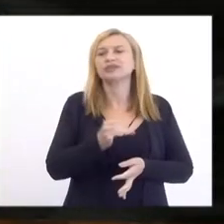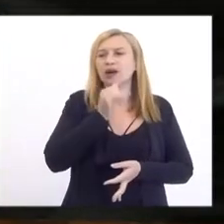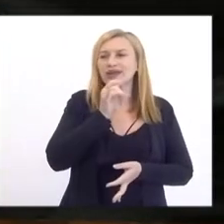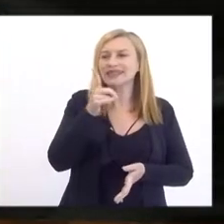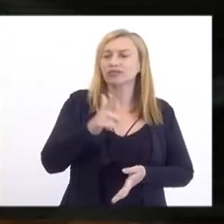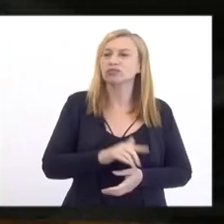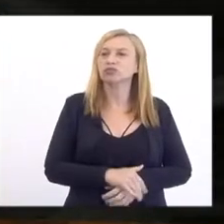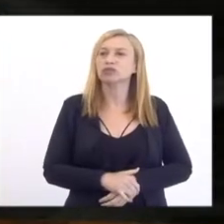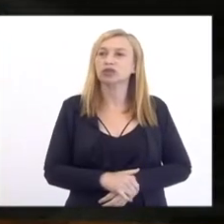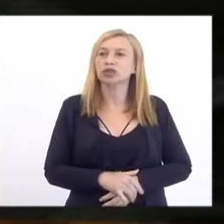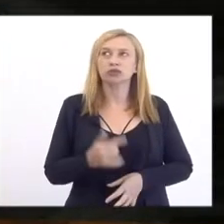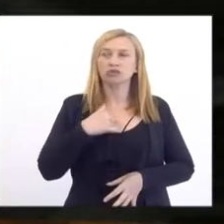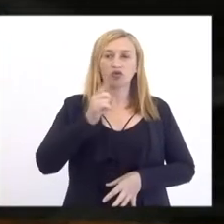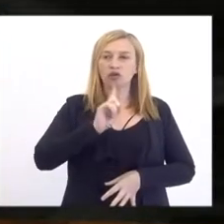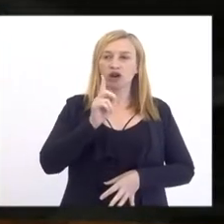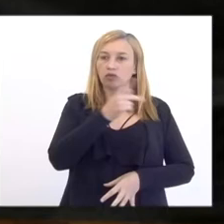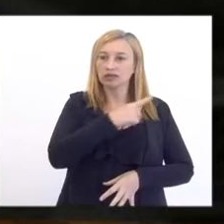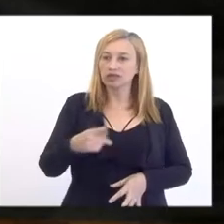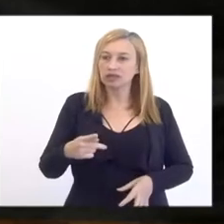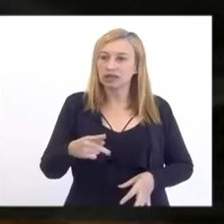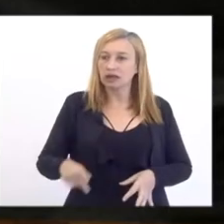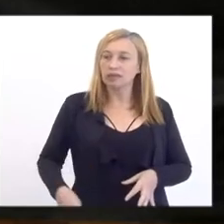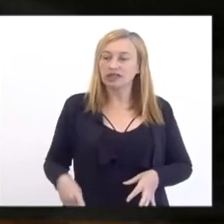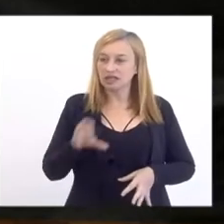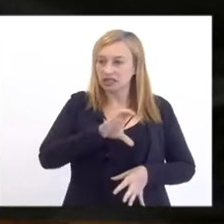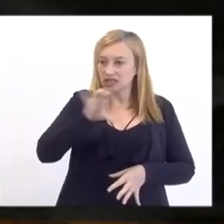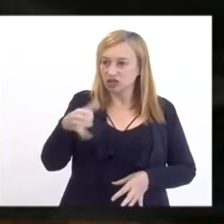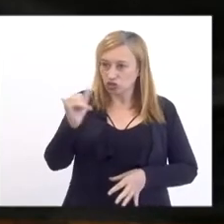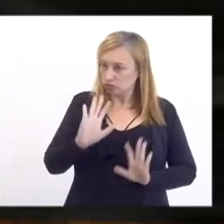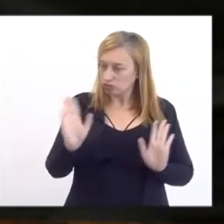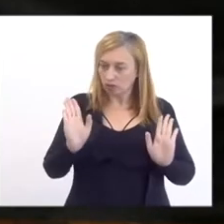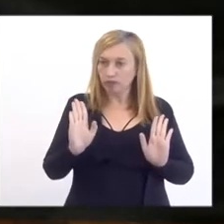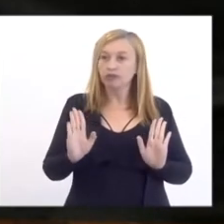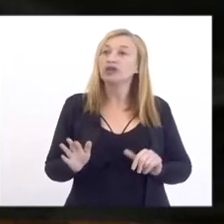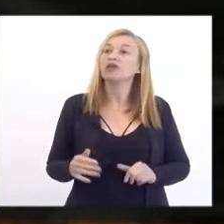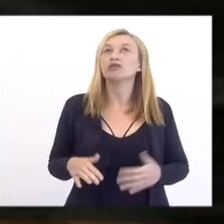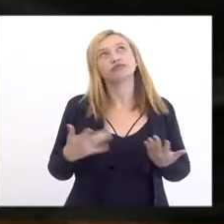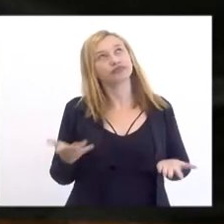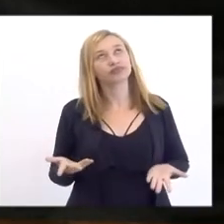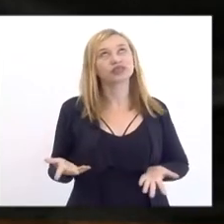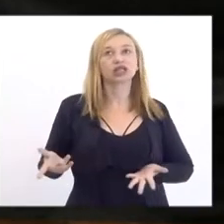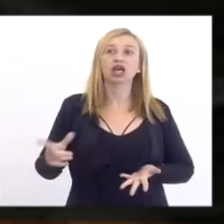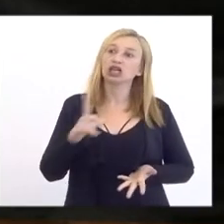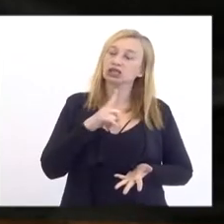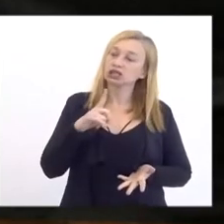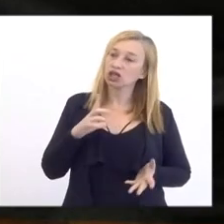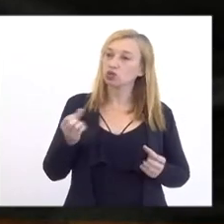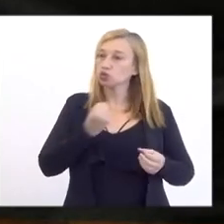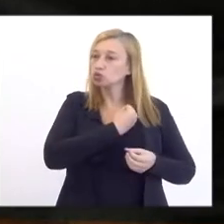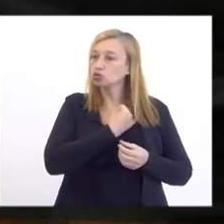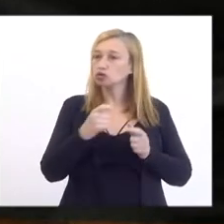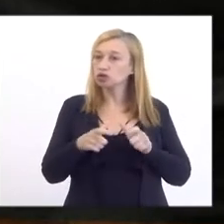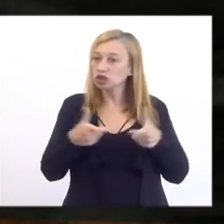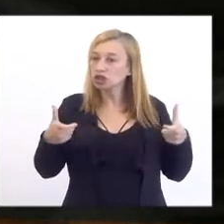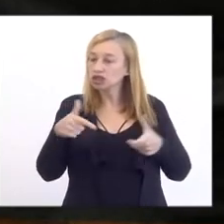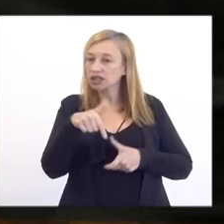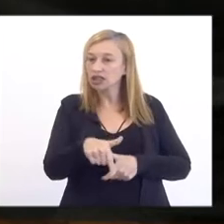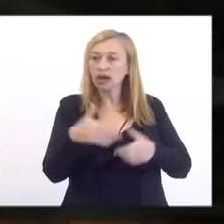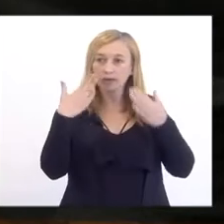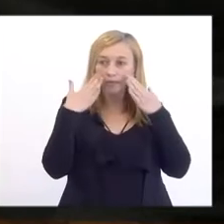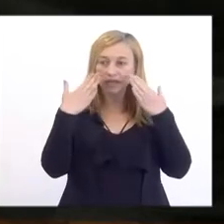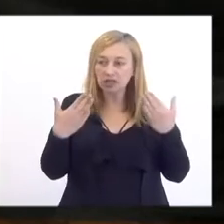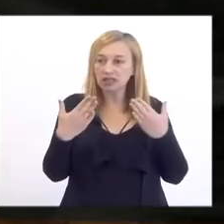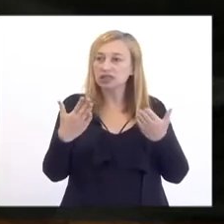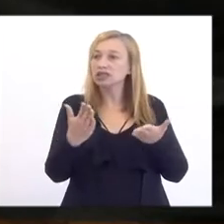E aí eu não falo mais como presidente da CPI, como presidente da CCJ. Digamos que a gente tem uma maioria aqui, alguém apresente